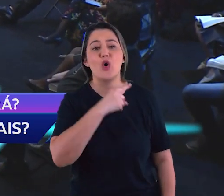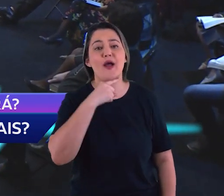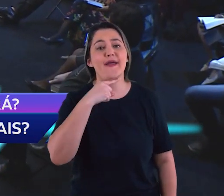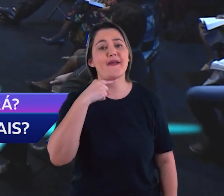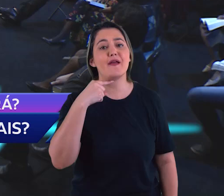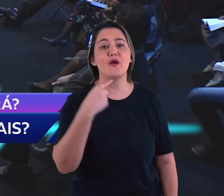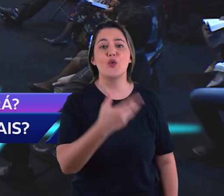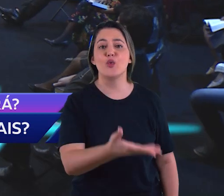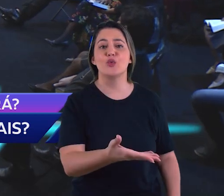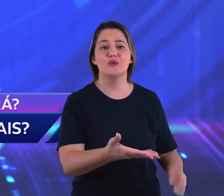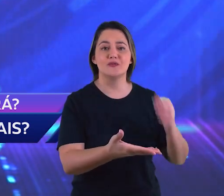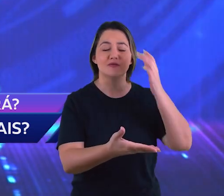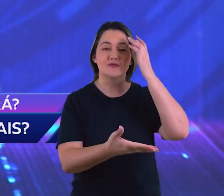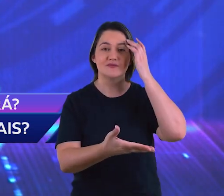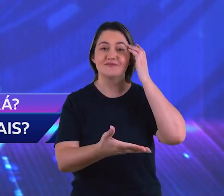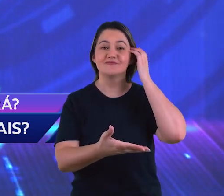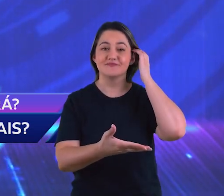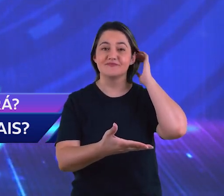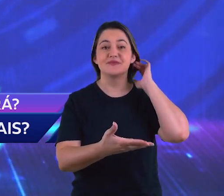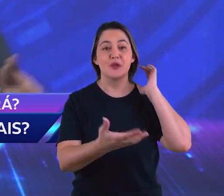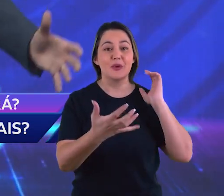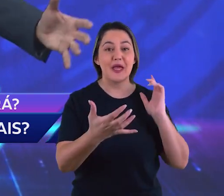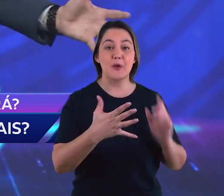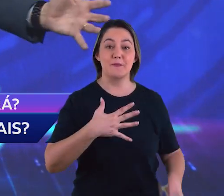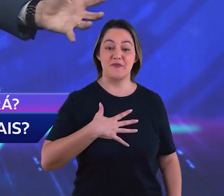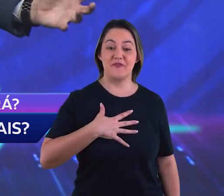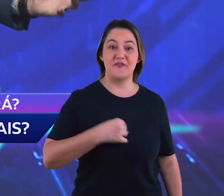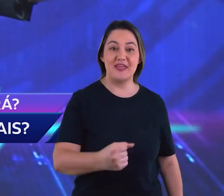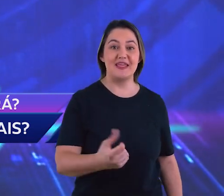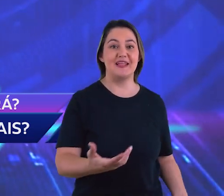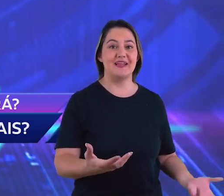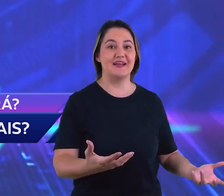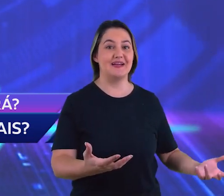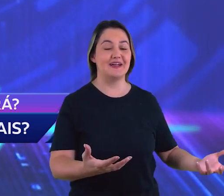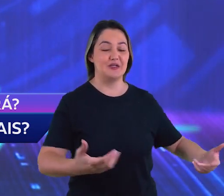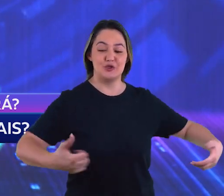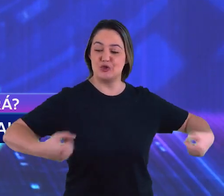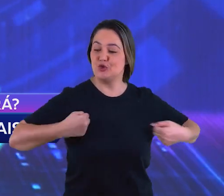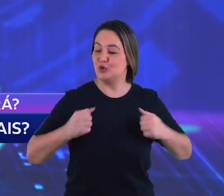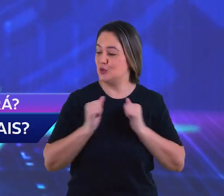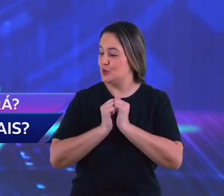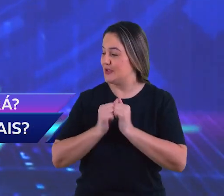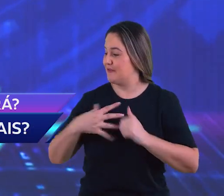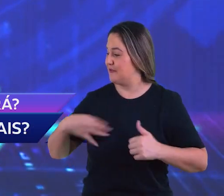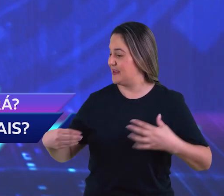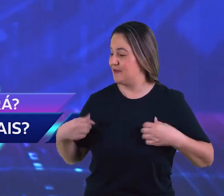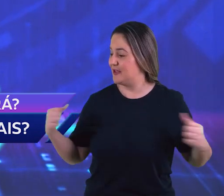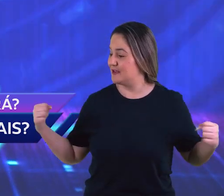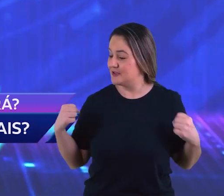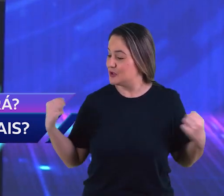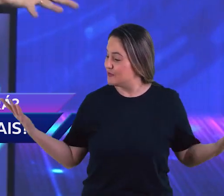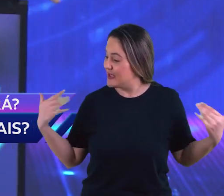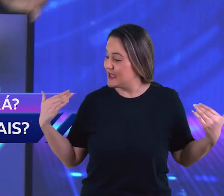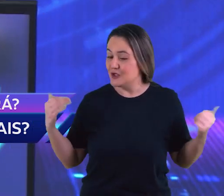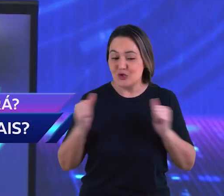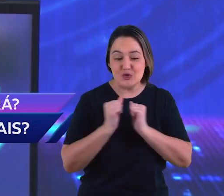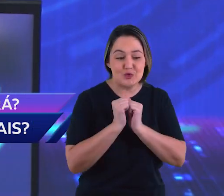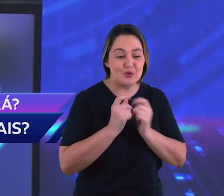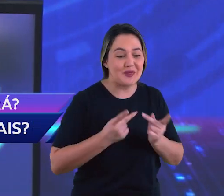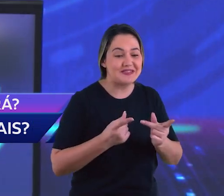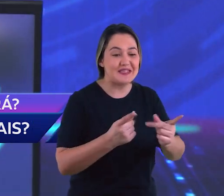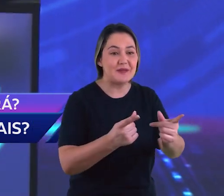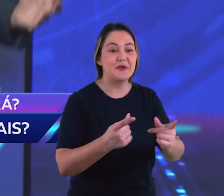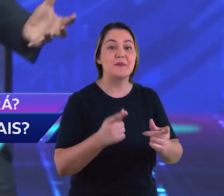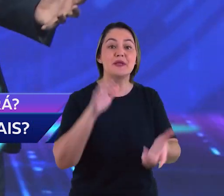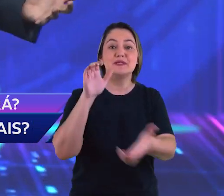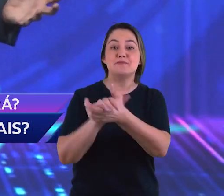e que já não vivem mais. Eu vou reunir as minhas filhas e vou dizer assim: estaremos juntos e juntos para sempre.